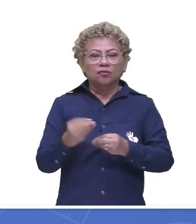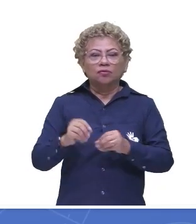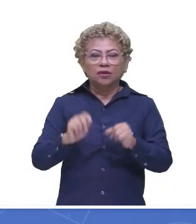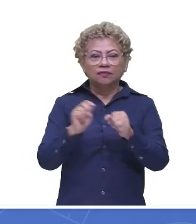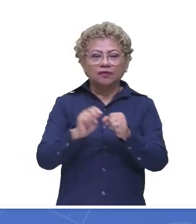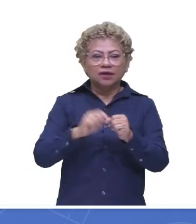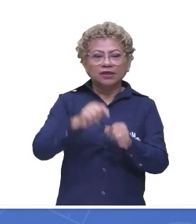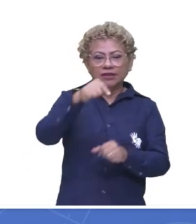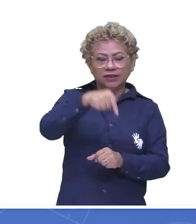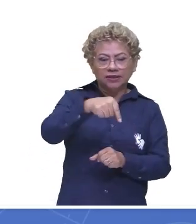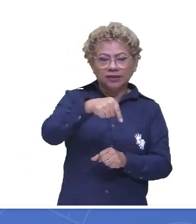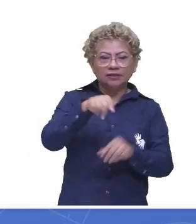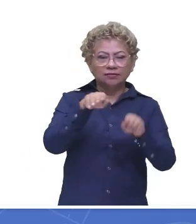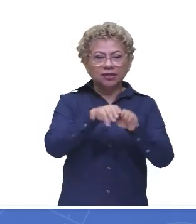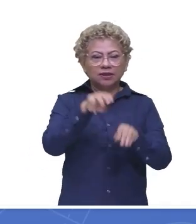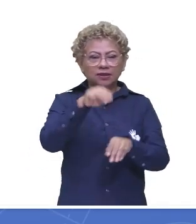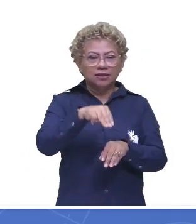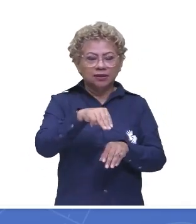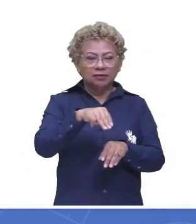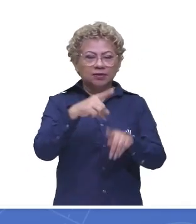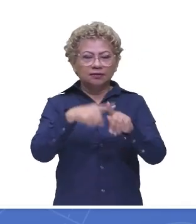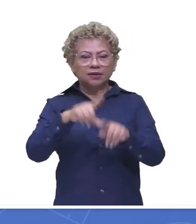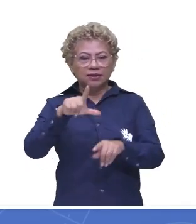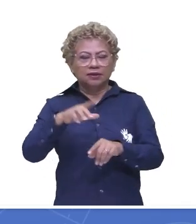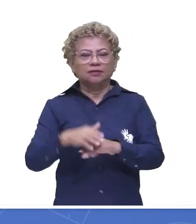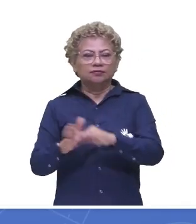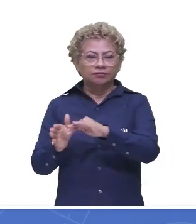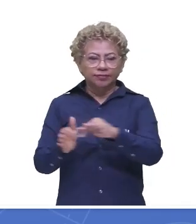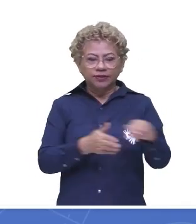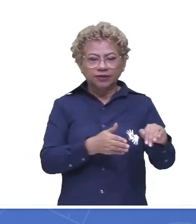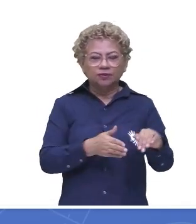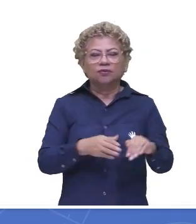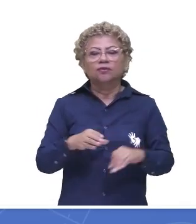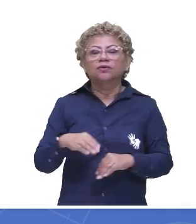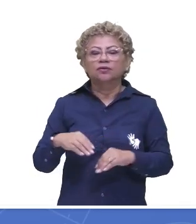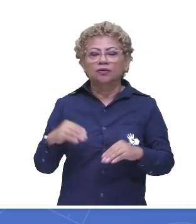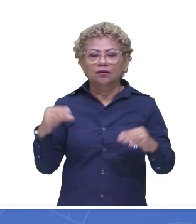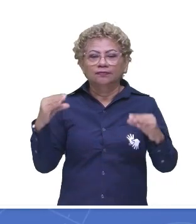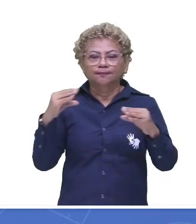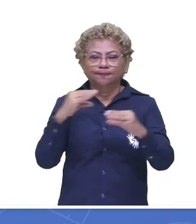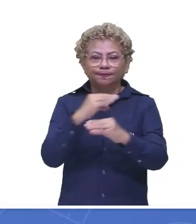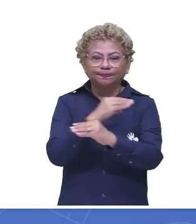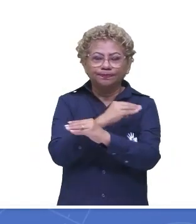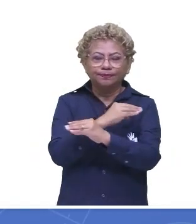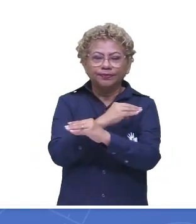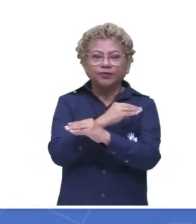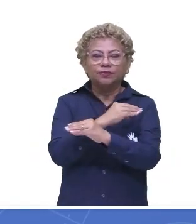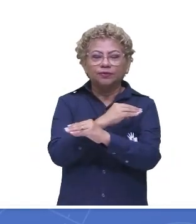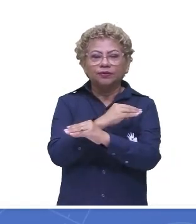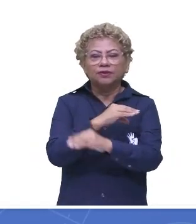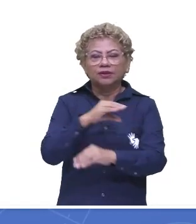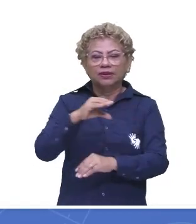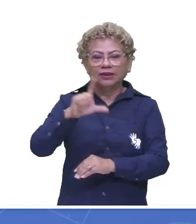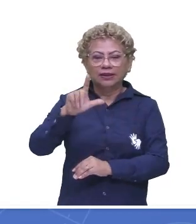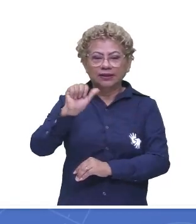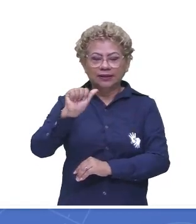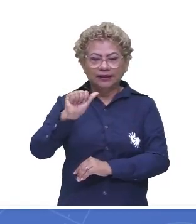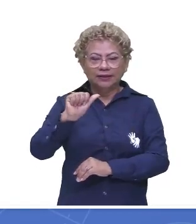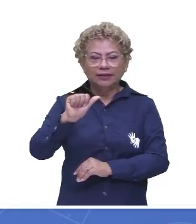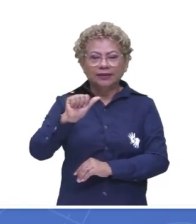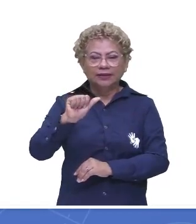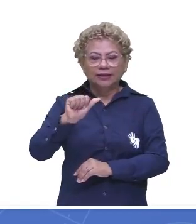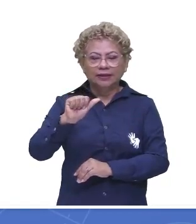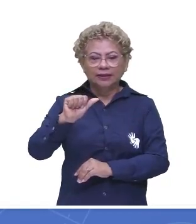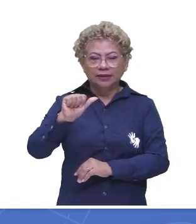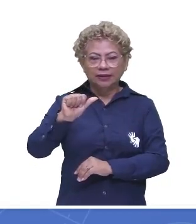T. Que macete é para você decorar a equação? Q é igual a mc delta T. Delta T é a variação de temperatura,